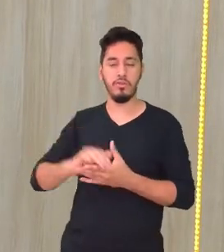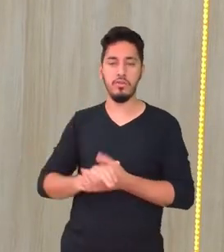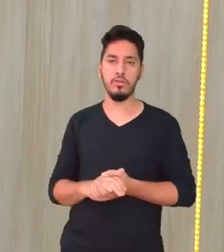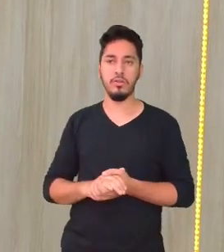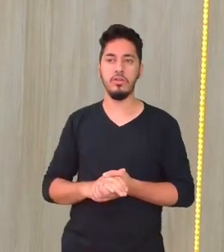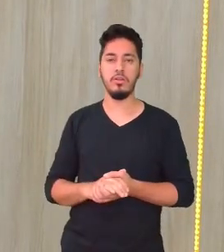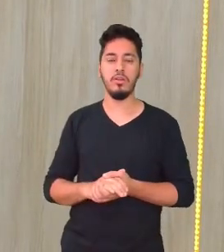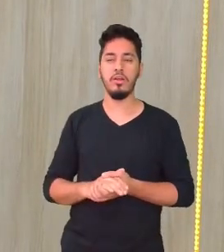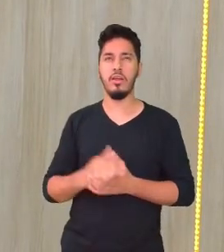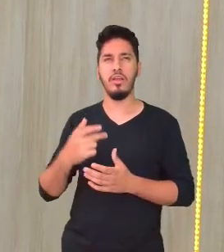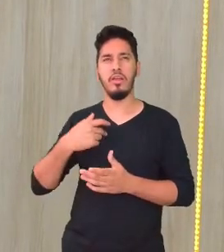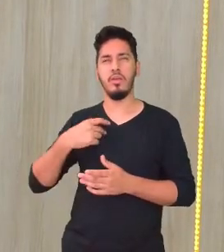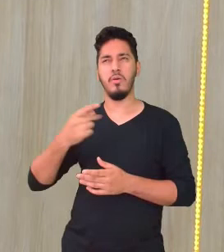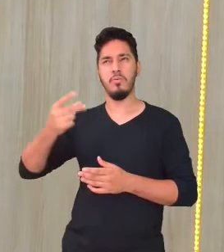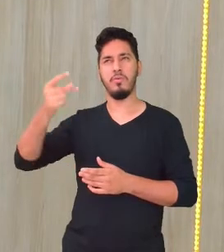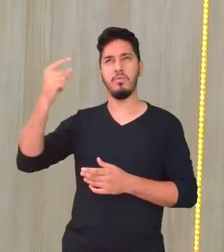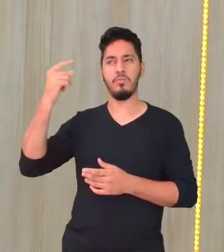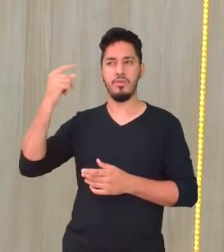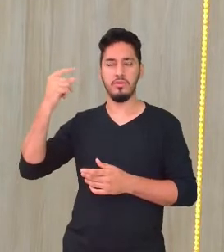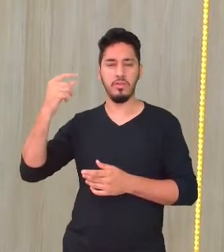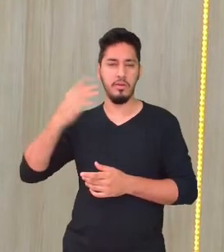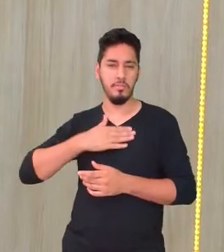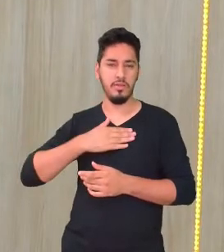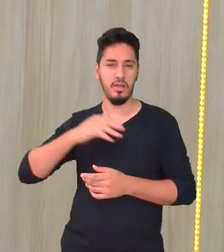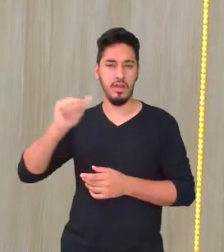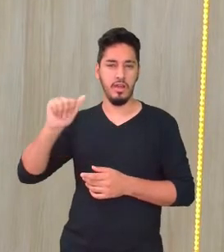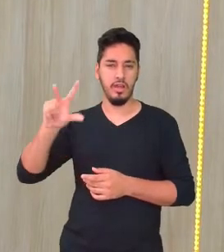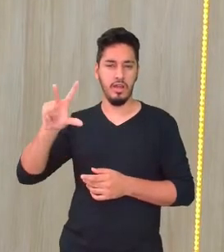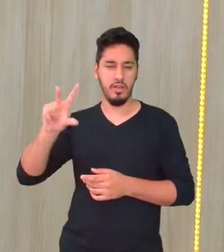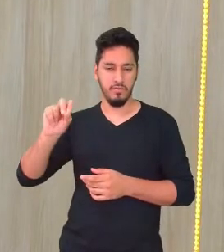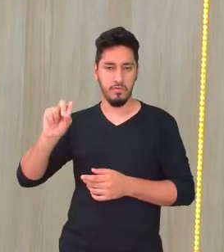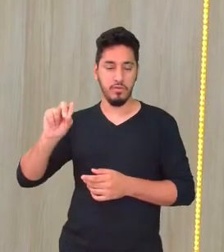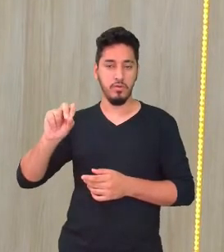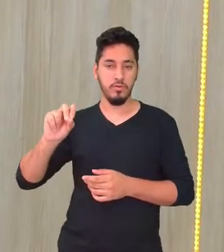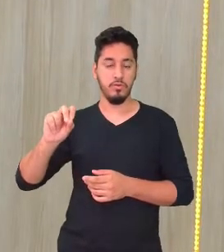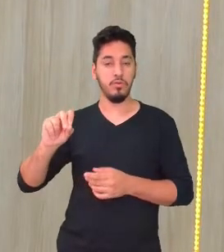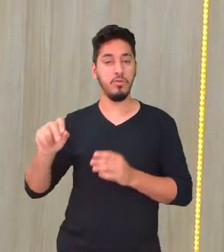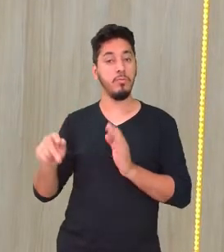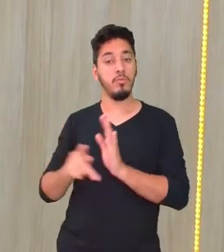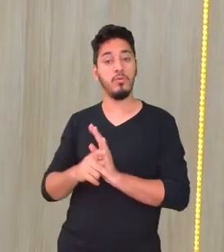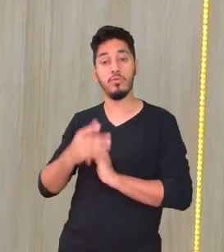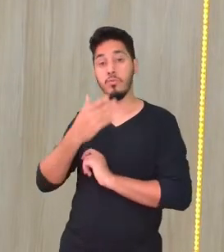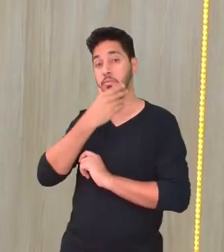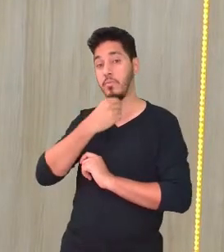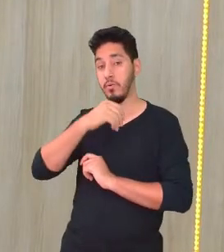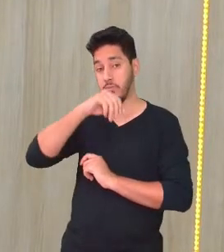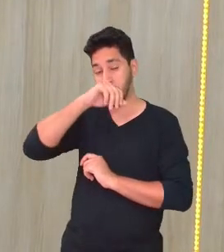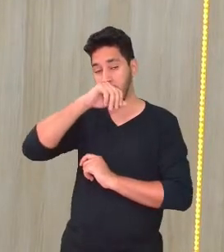né? Quando a minha avó paterna ainda era viva, né?